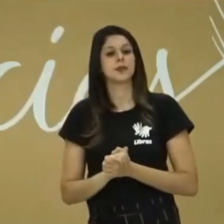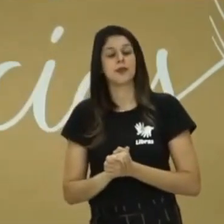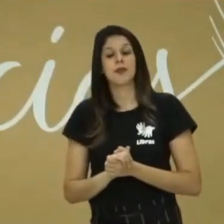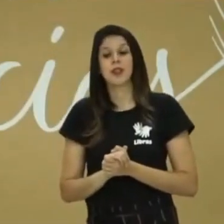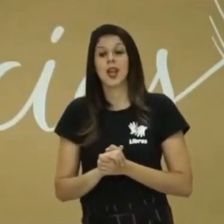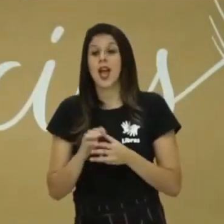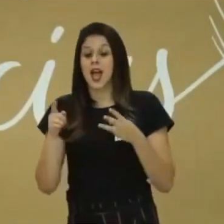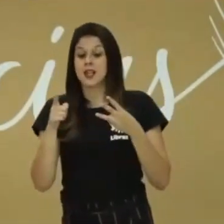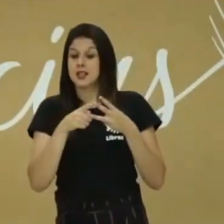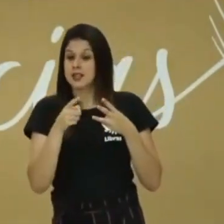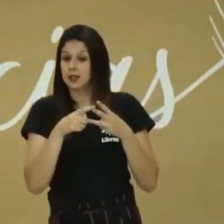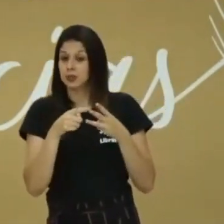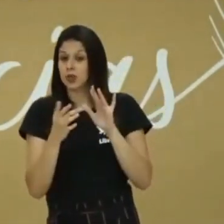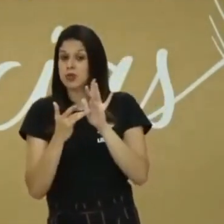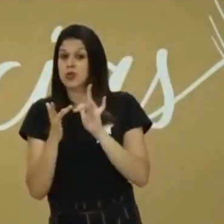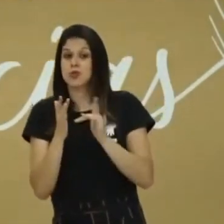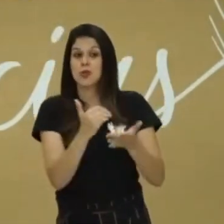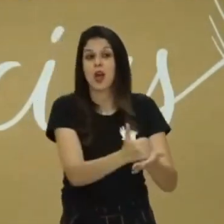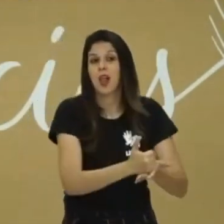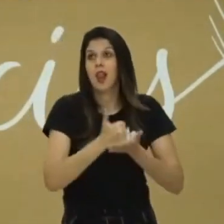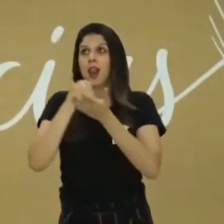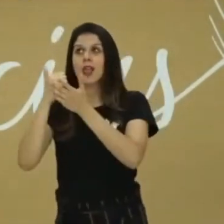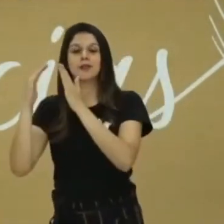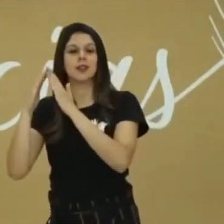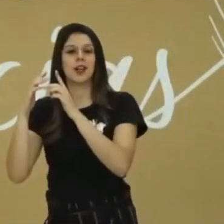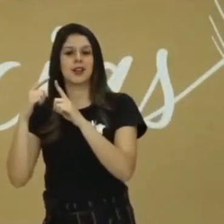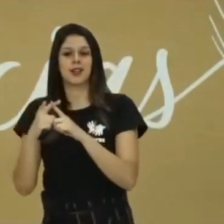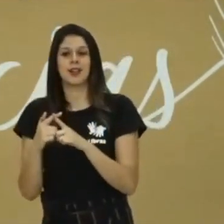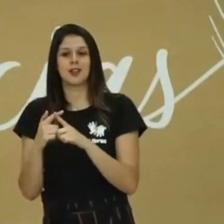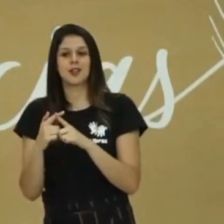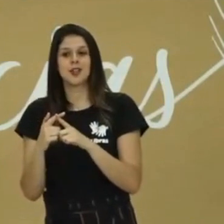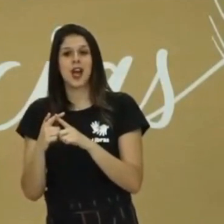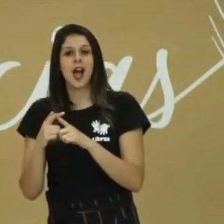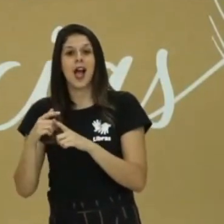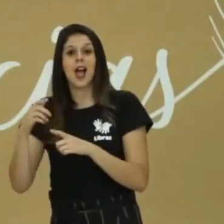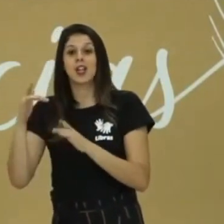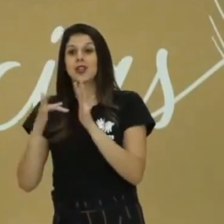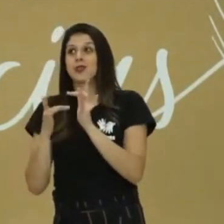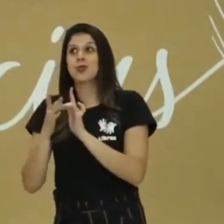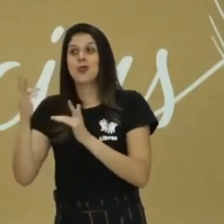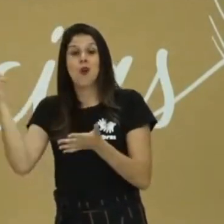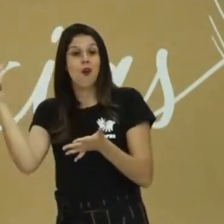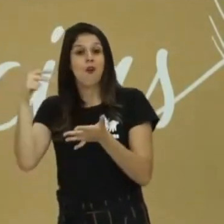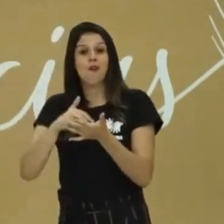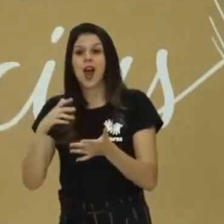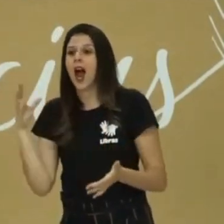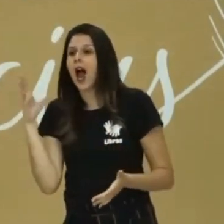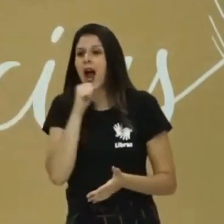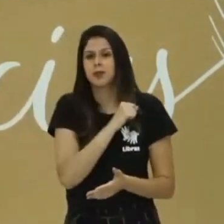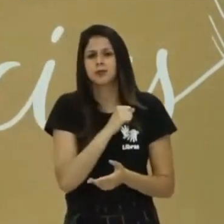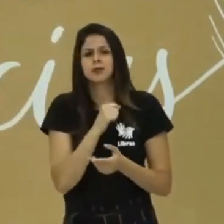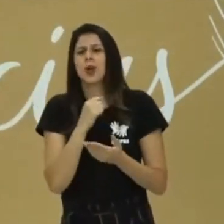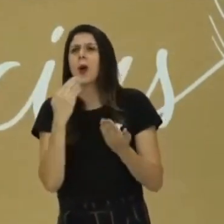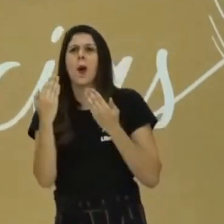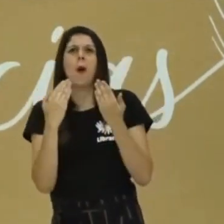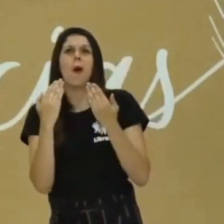essa próxima vinda que ele vem para arrebatar a igreja ele vem como ladrão de noite como que um ladrão